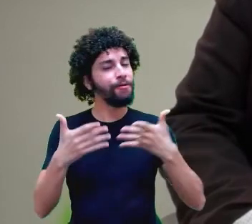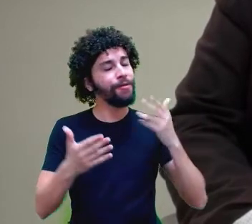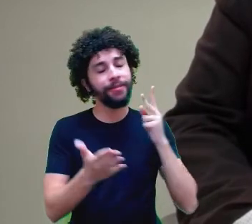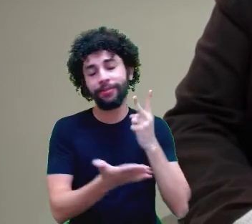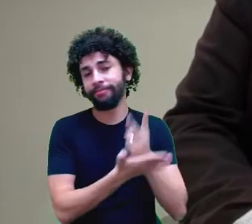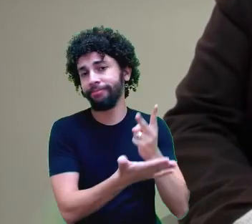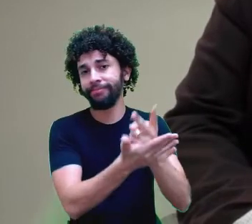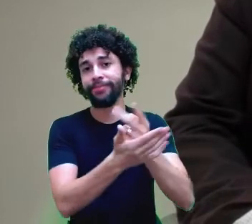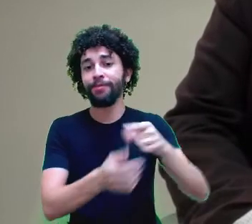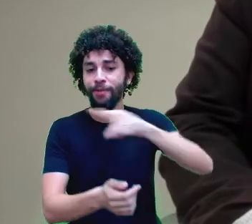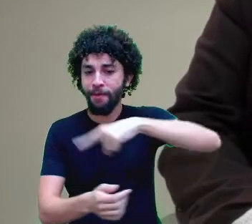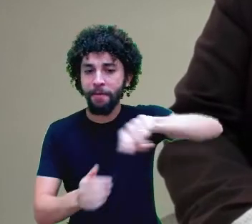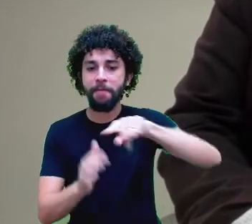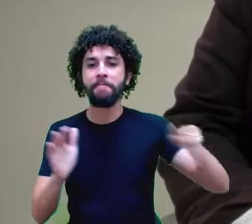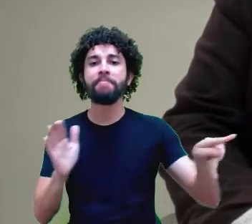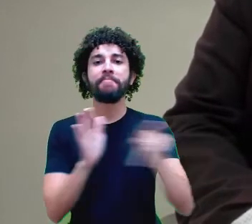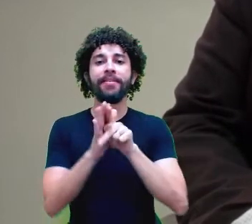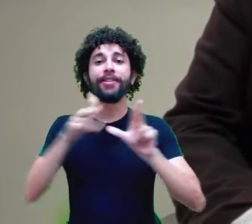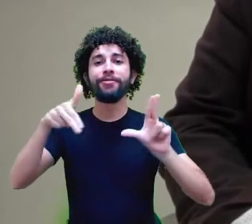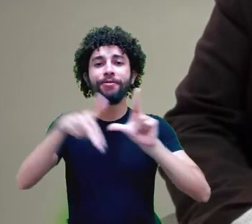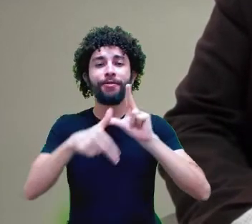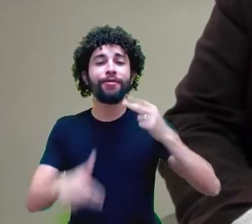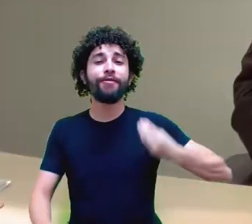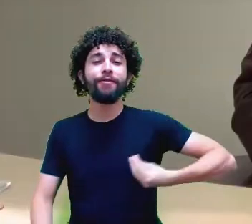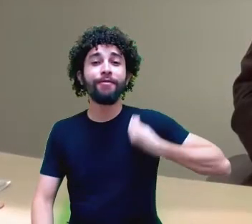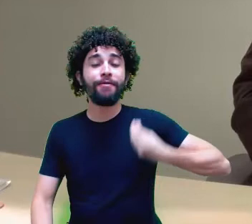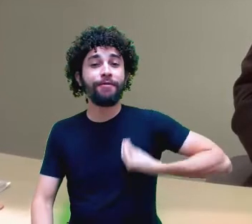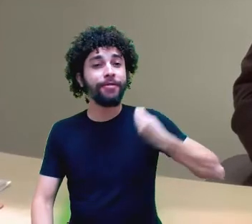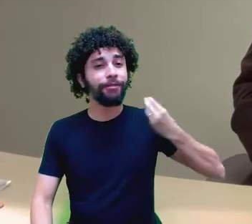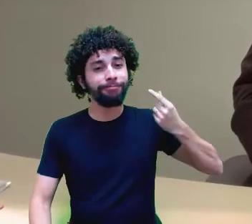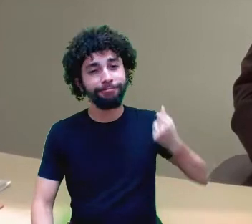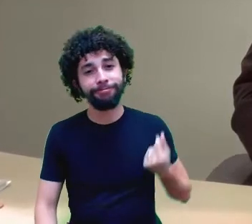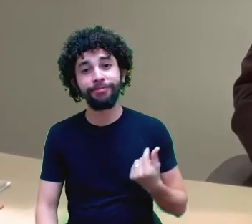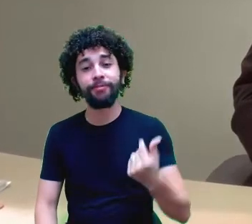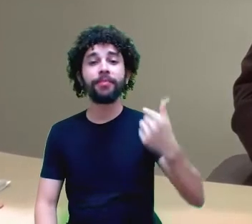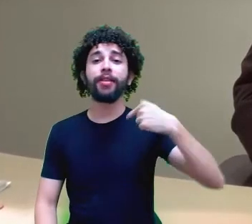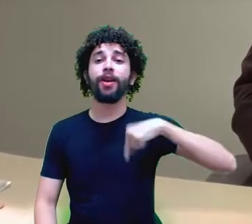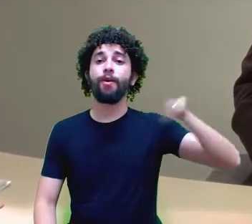ontem, hoje e sempre. Nós somos a Unifesp. Vida